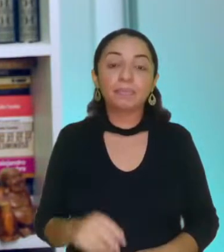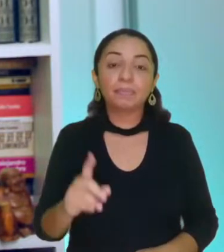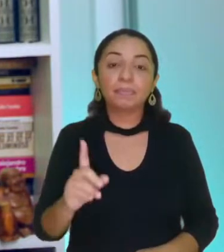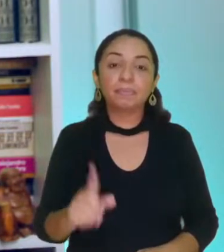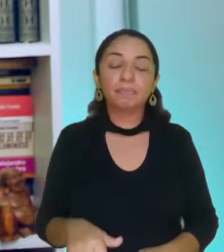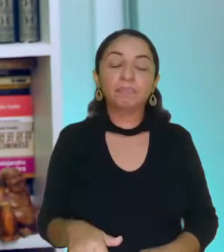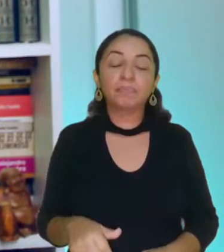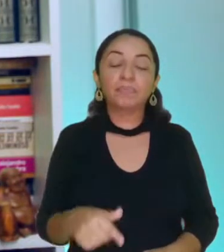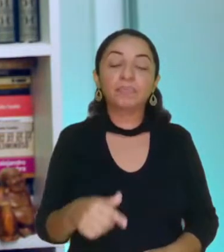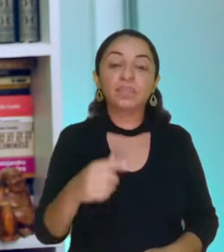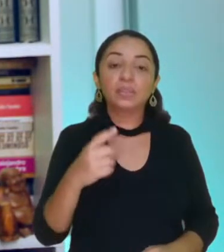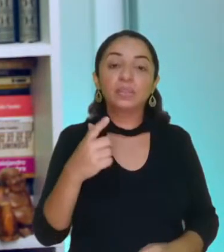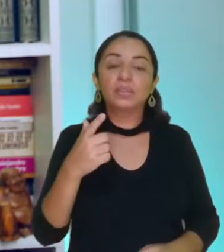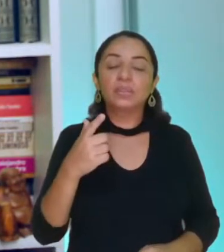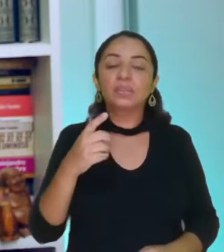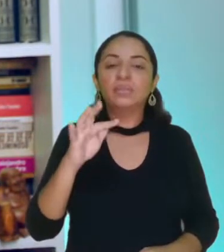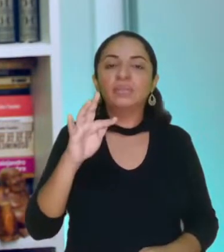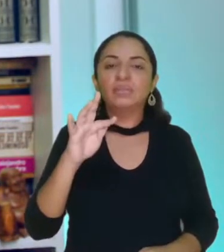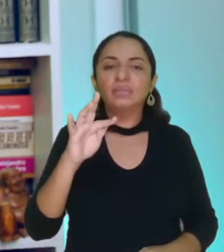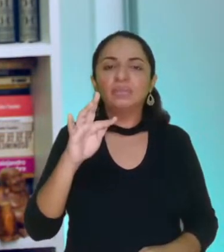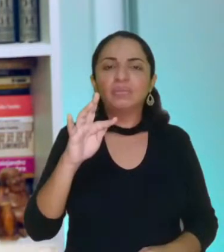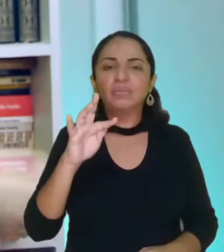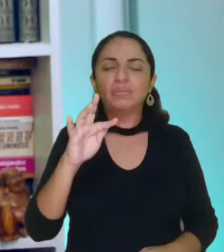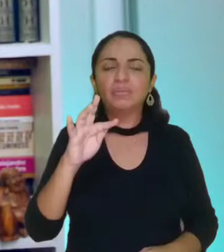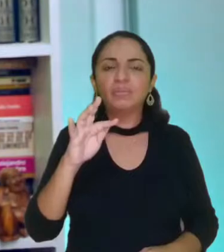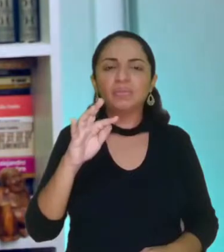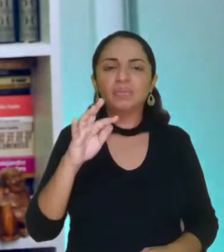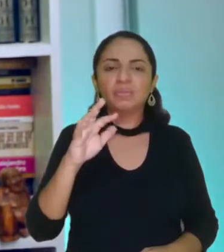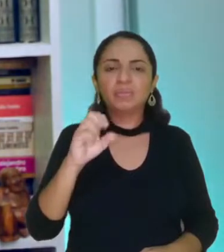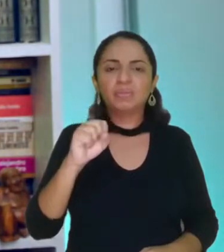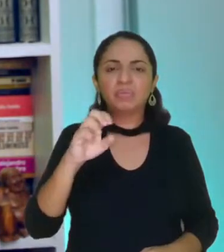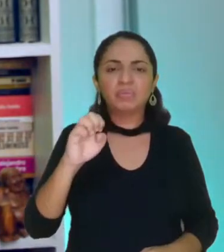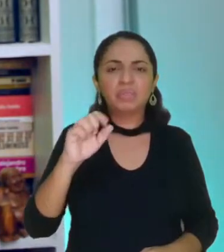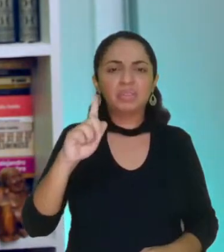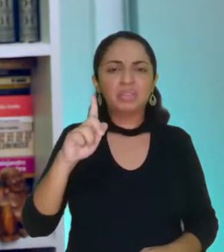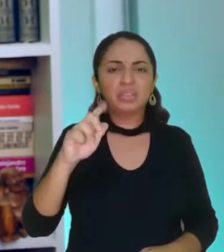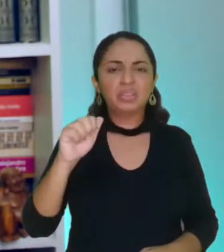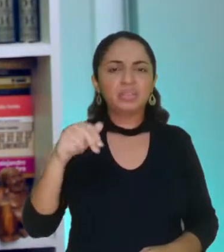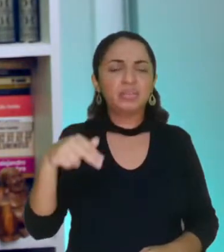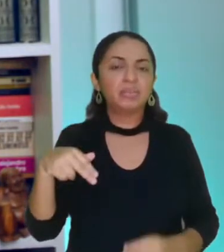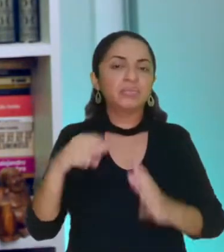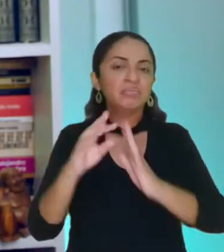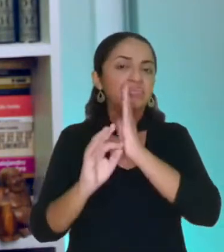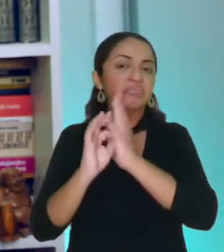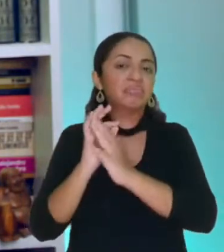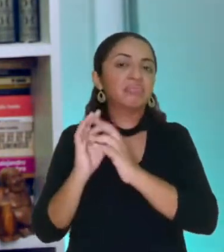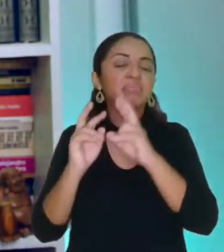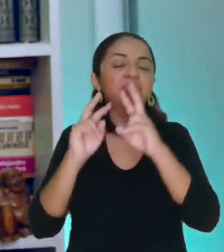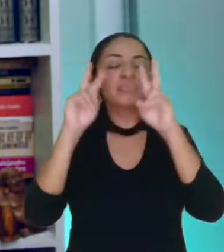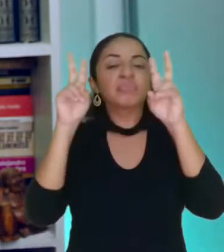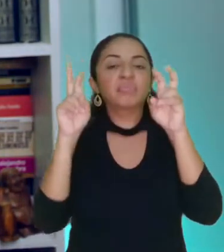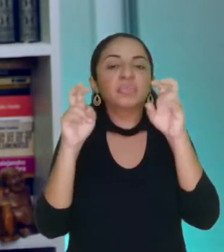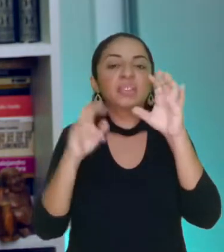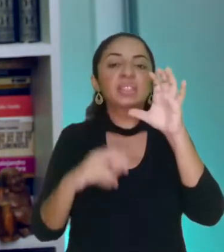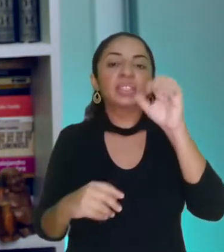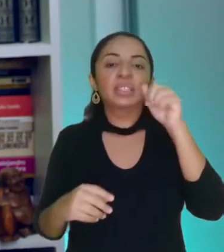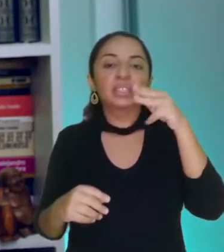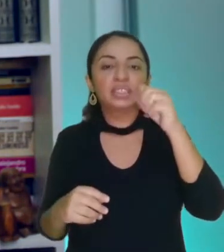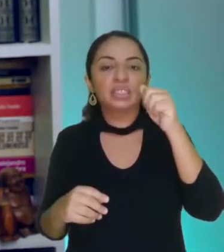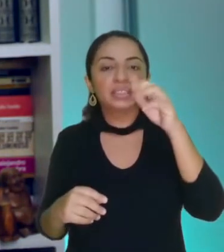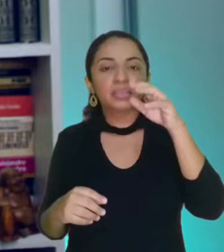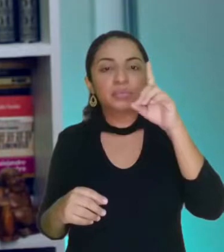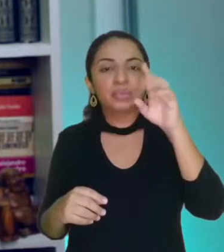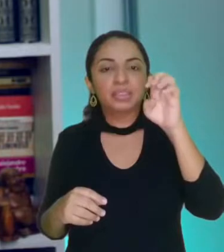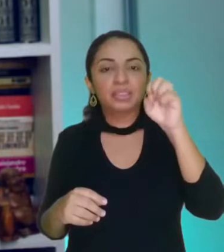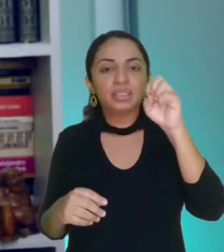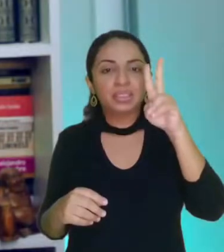François Sagan, não sei a pronúncia, Cama Desfeita, eu não conheço esse livro aqui. Esse já tem uma capa melhor, né?